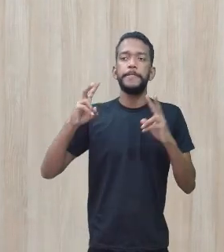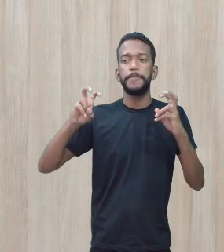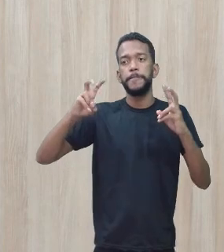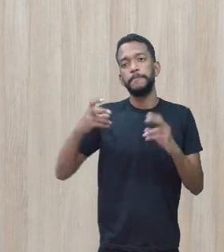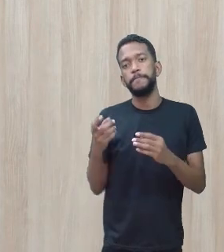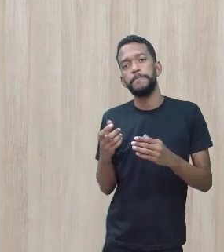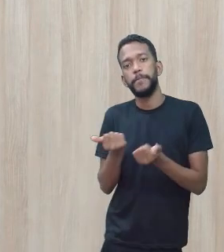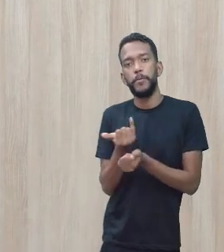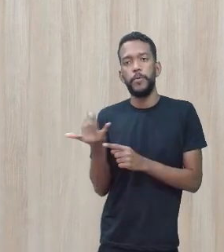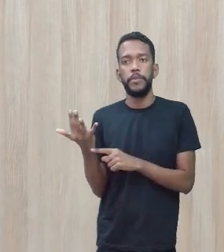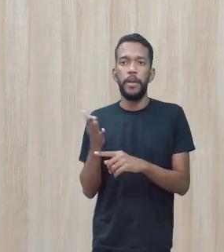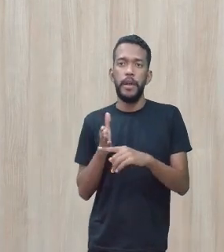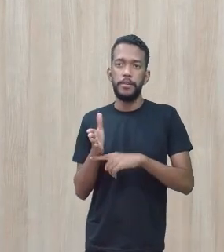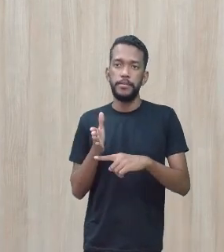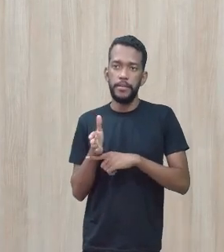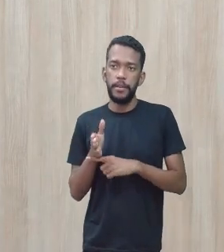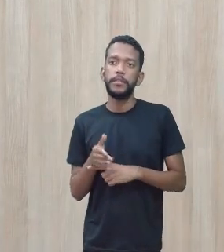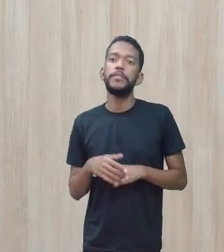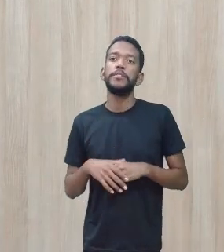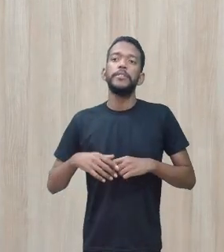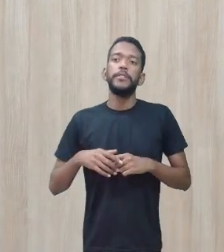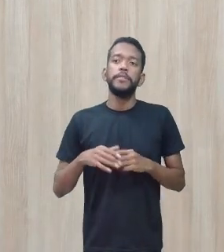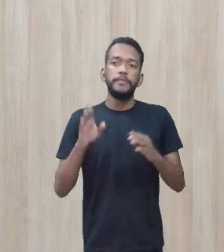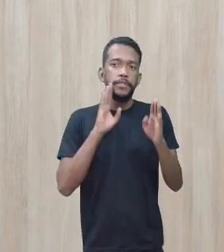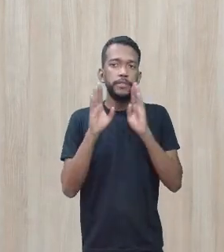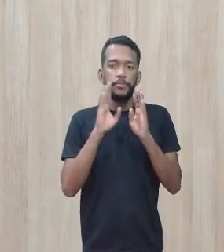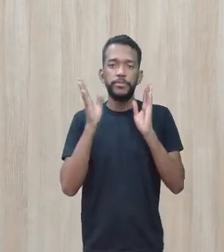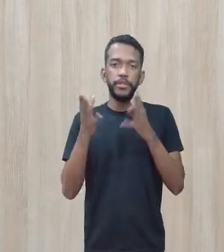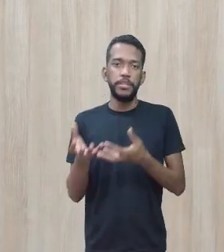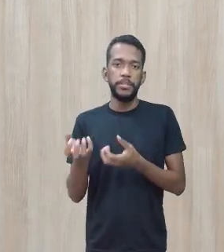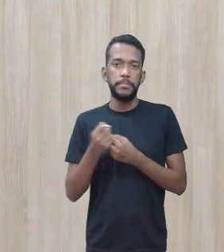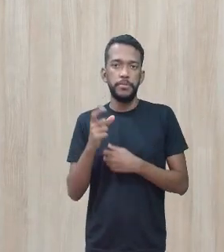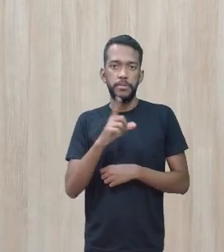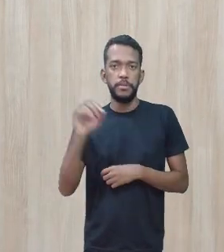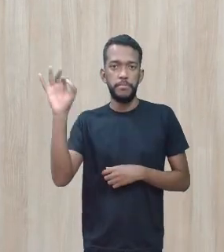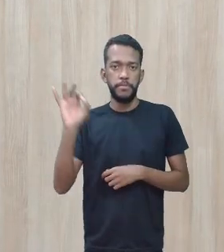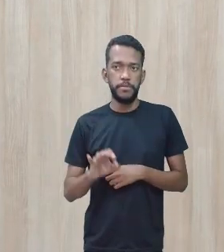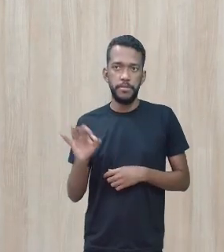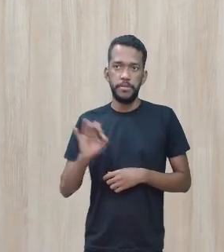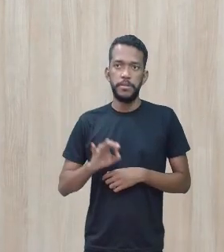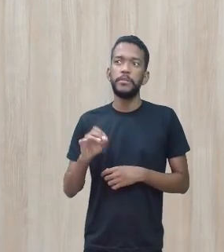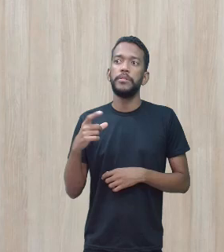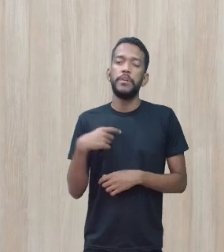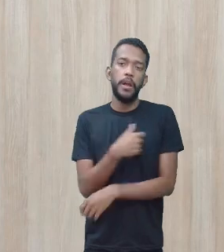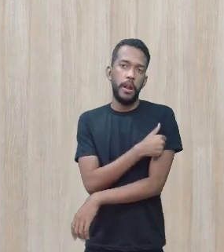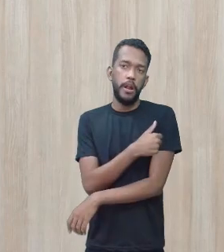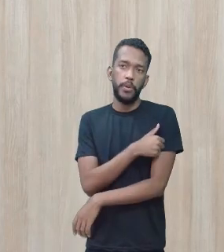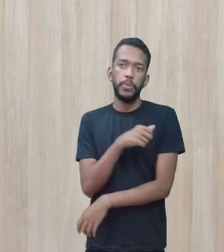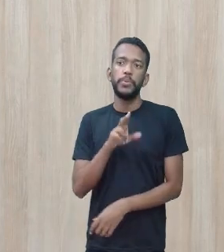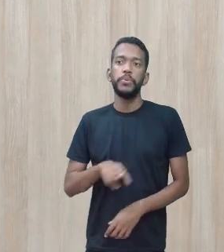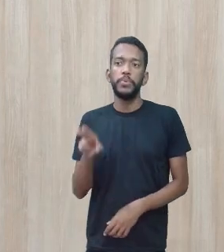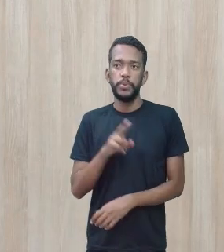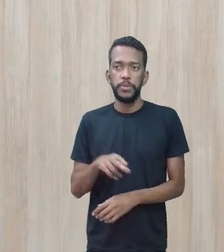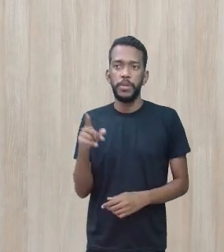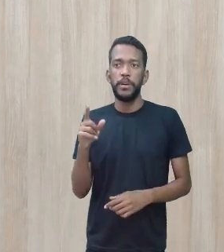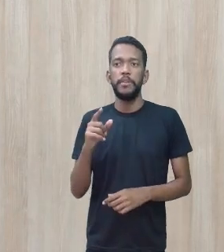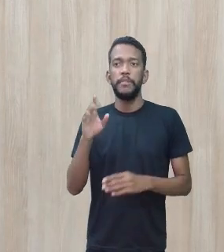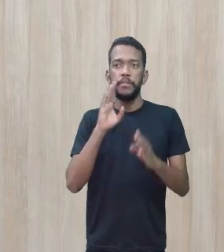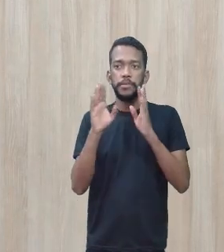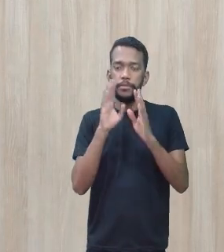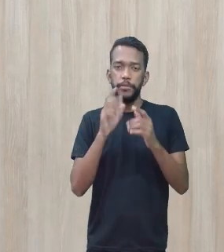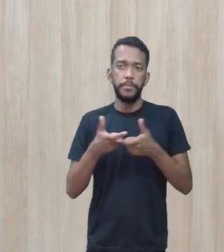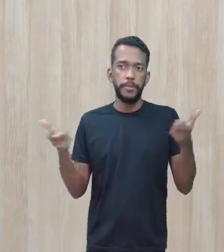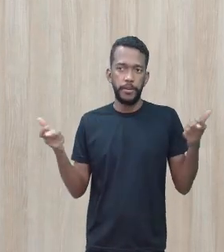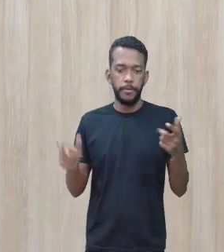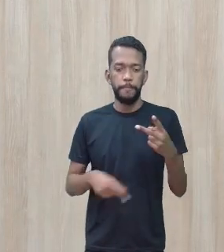de acessos. O Facebook recebeu 100%, né? Então os estudantes utilizavam o Facebook na maioria das vezes, e